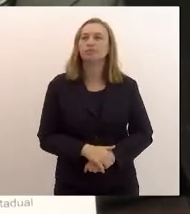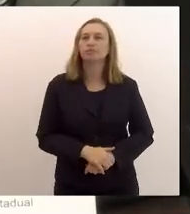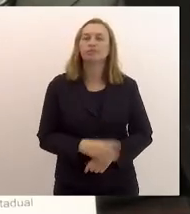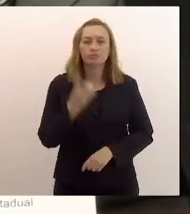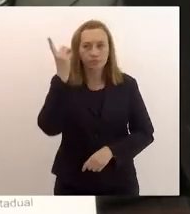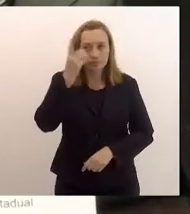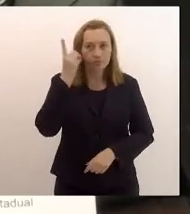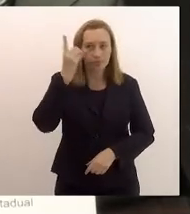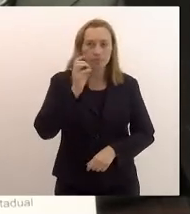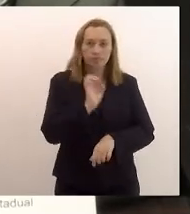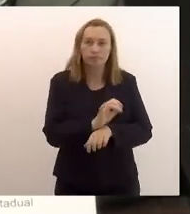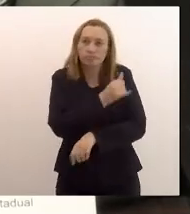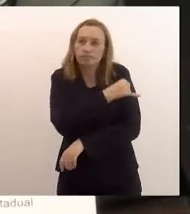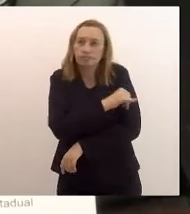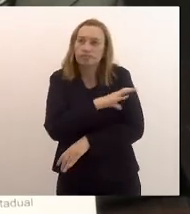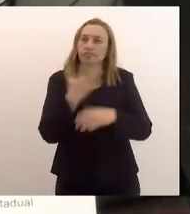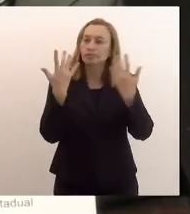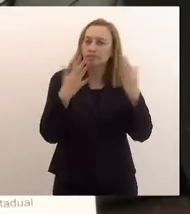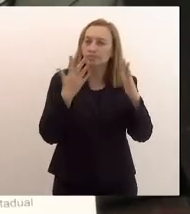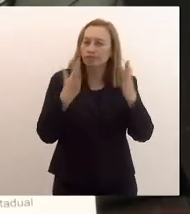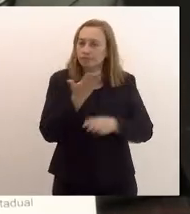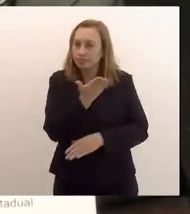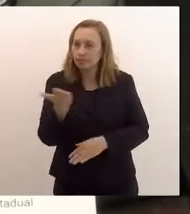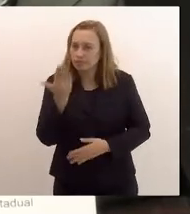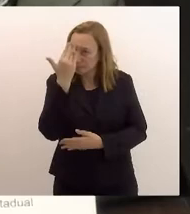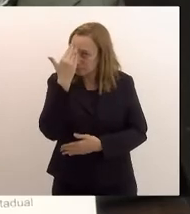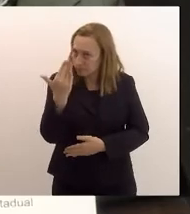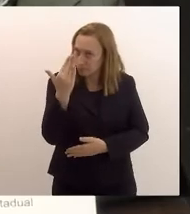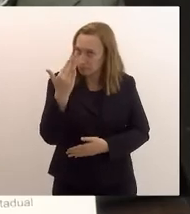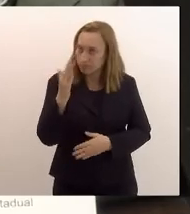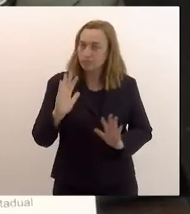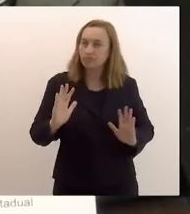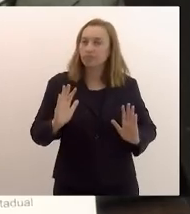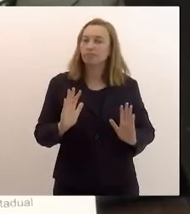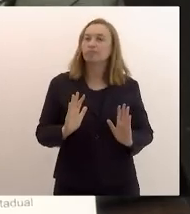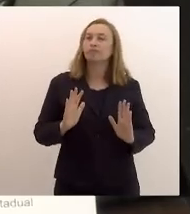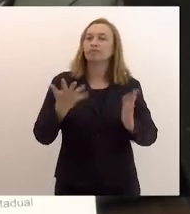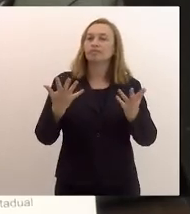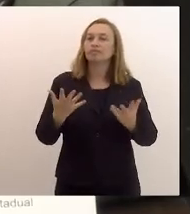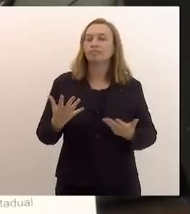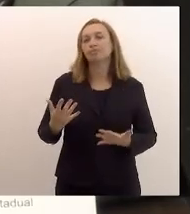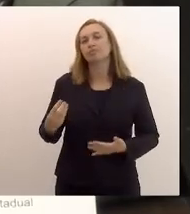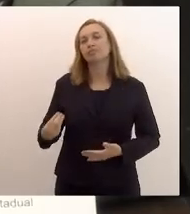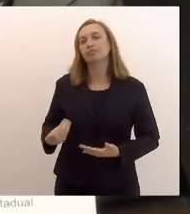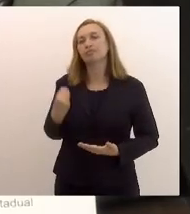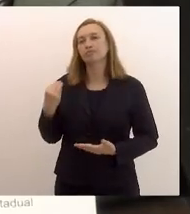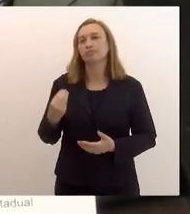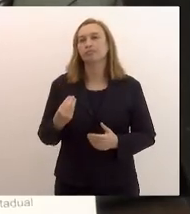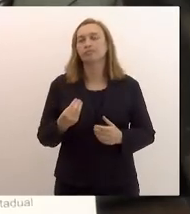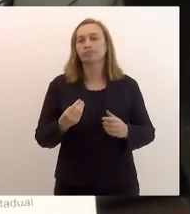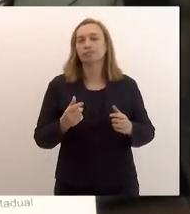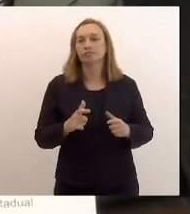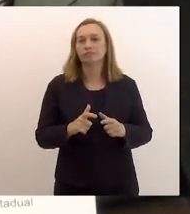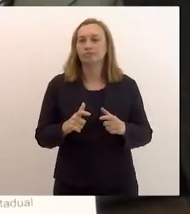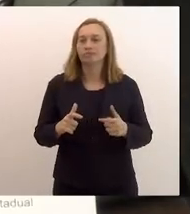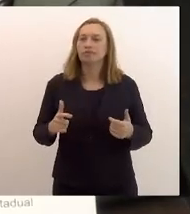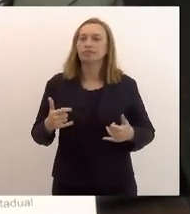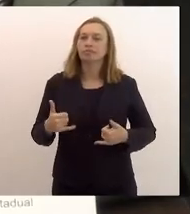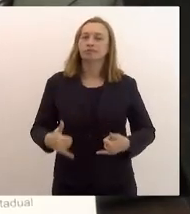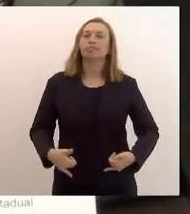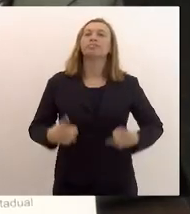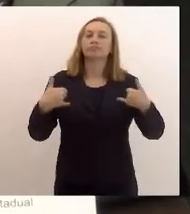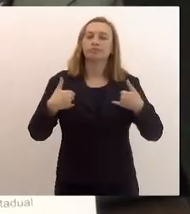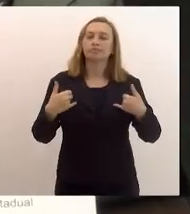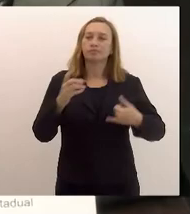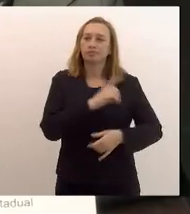é deputado do estado de Janeiro portanto parabéns a vocês Muito obrigado vida longa e Sucesso sempre orgulho sempre aos Defensores